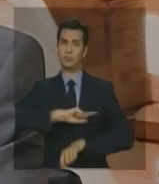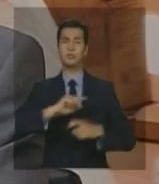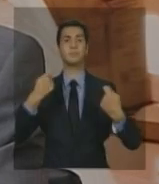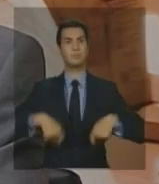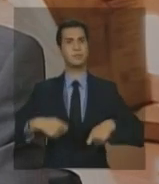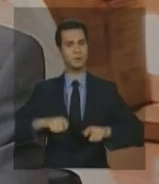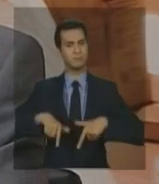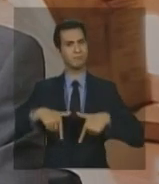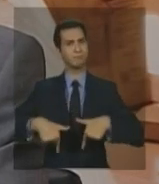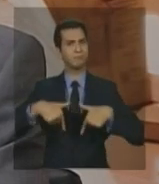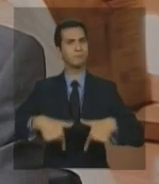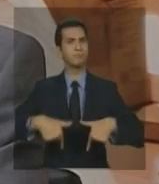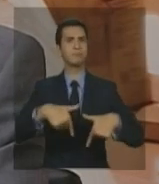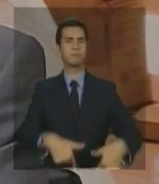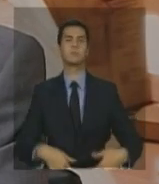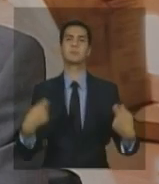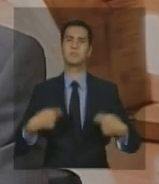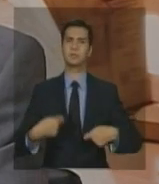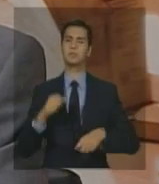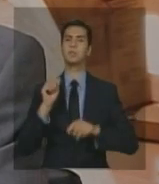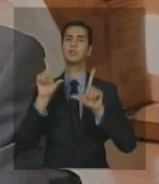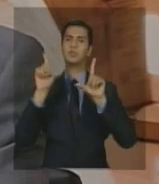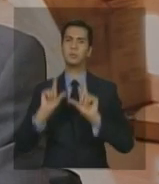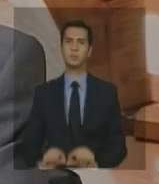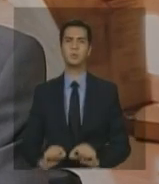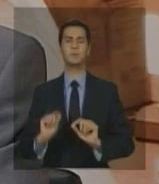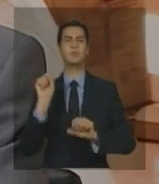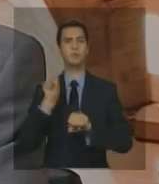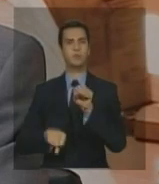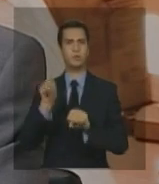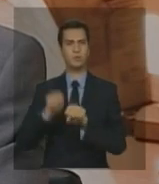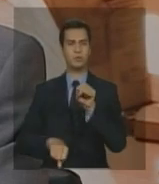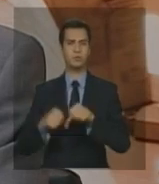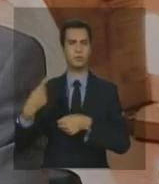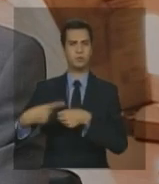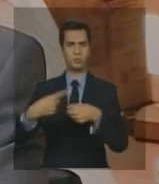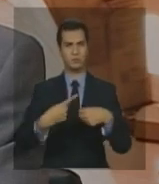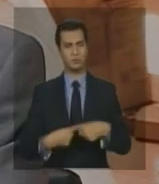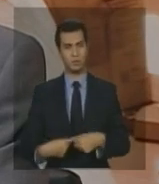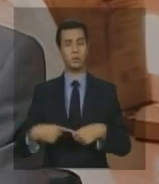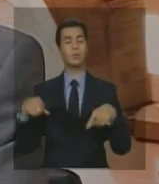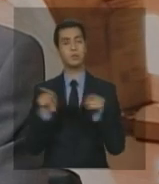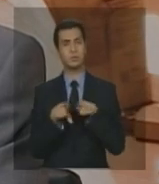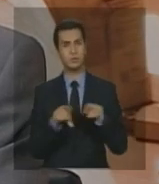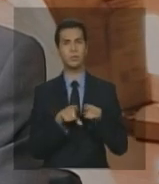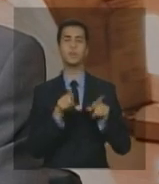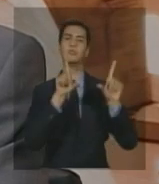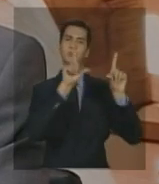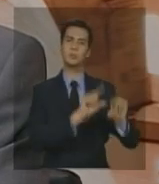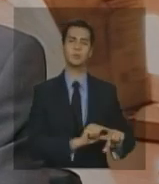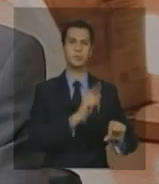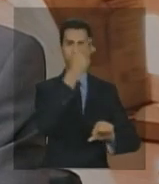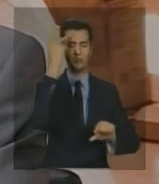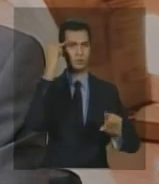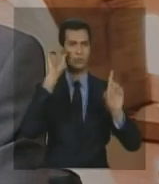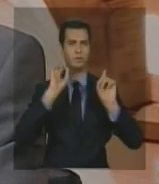esse desafio, diminuir a violência urbana e assim conseguimos diminuir também a quantitativa de pessoas com deficiência física.